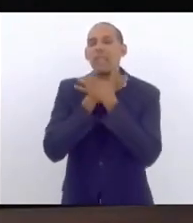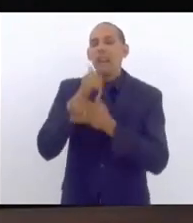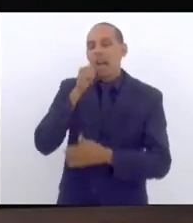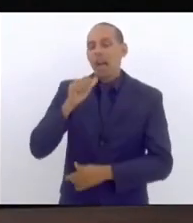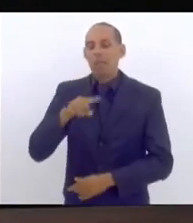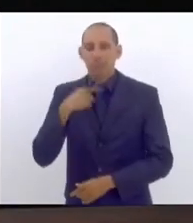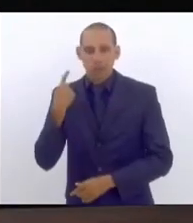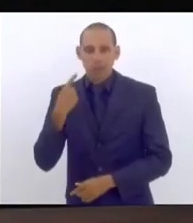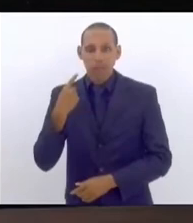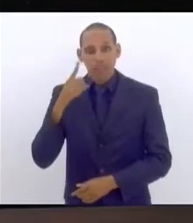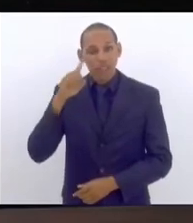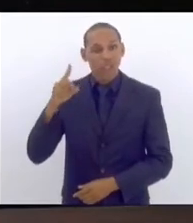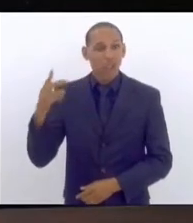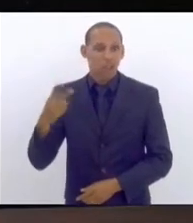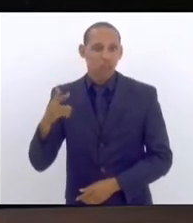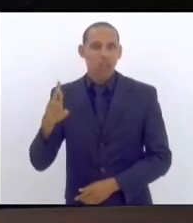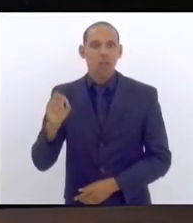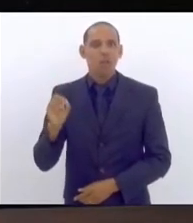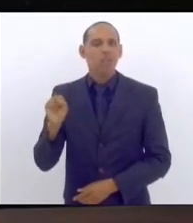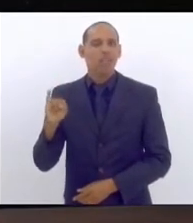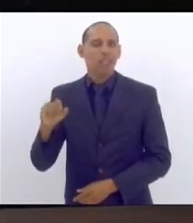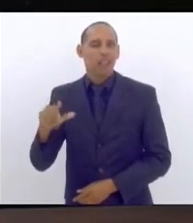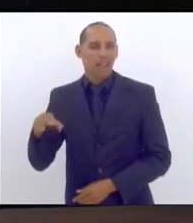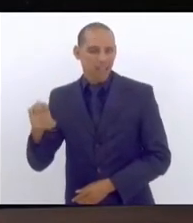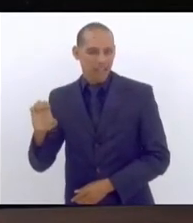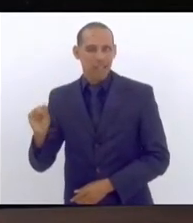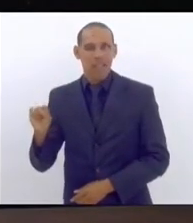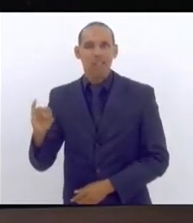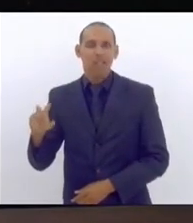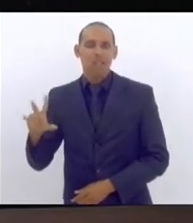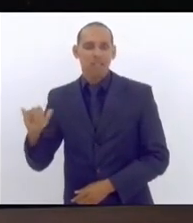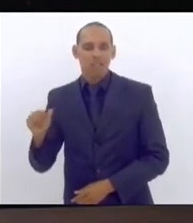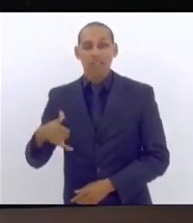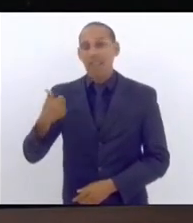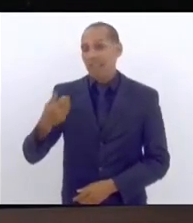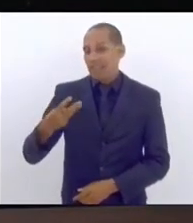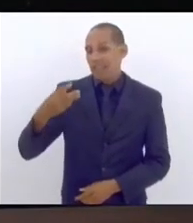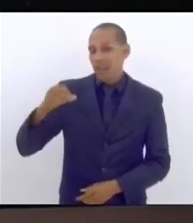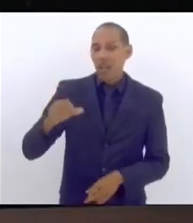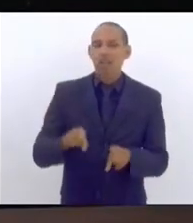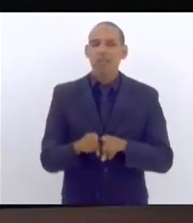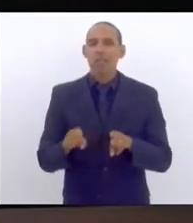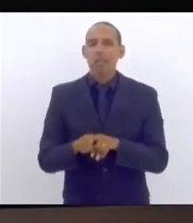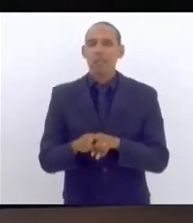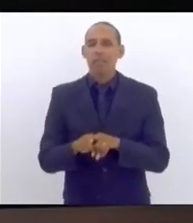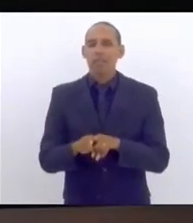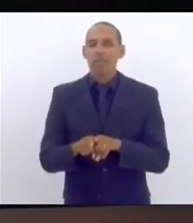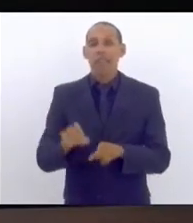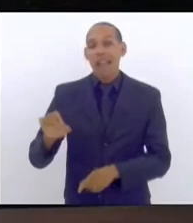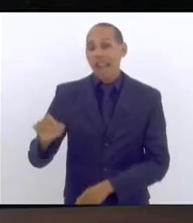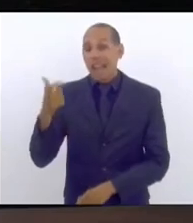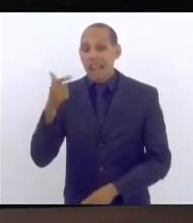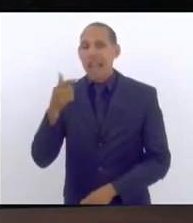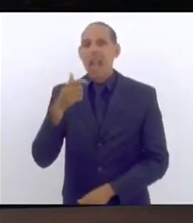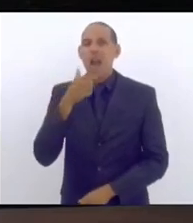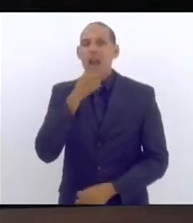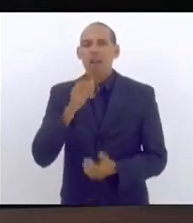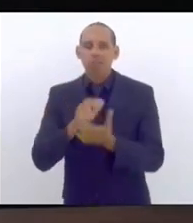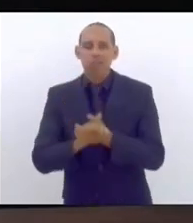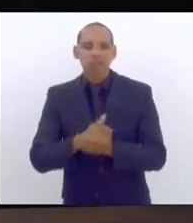2, Rosilene Silva, de 39 anos, né, foi atingida pelo seu ex-marido